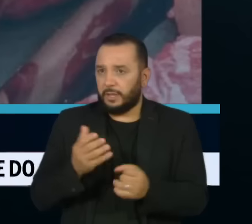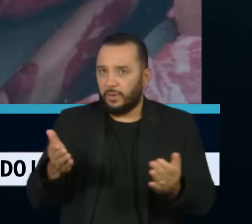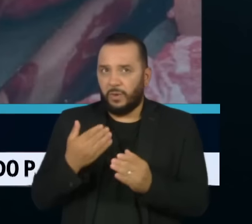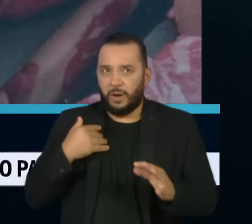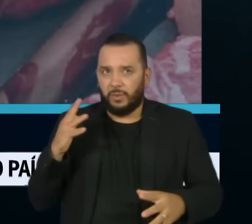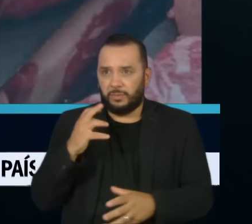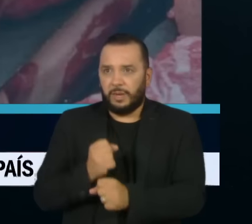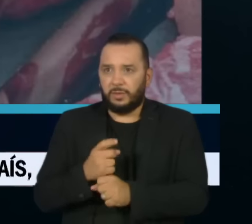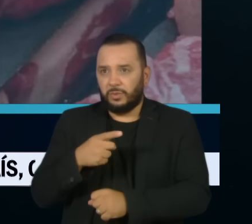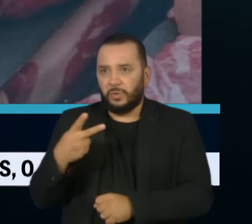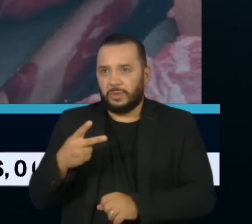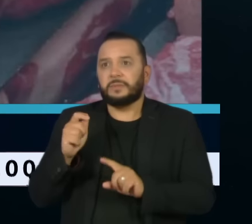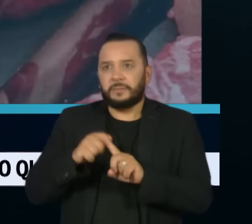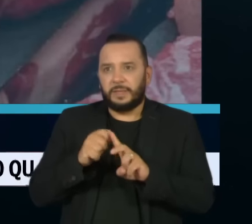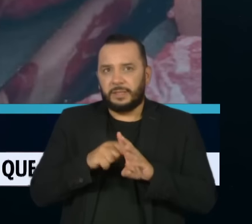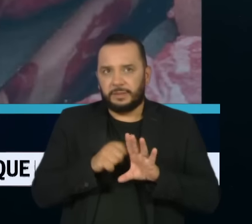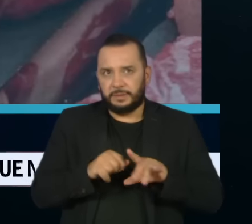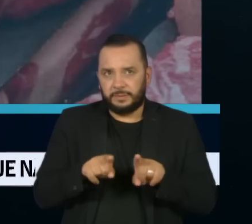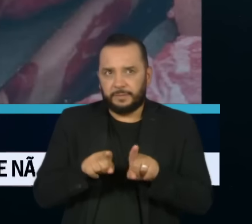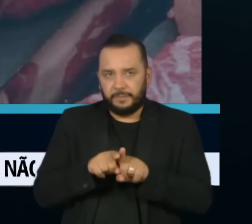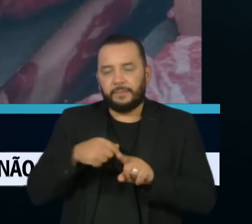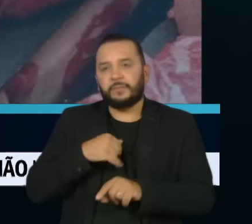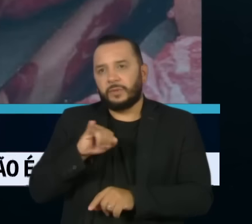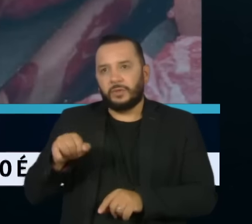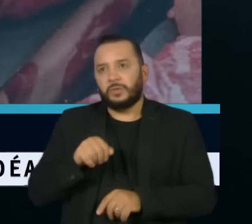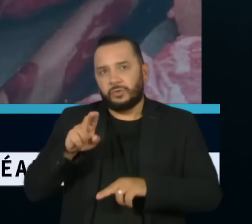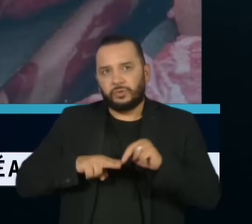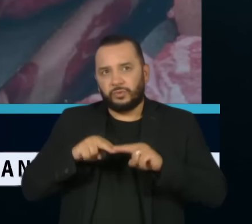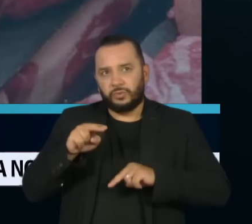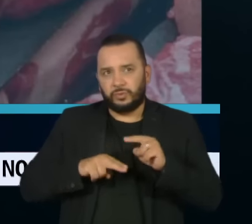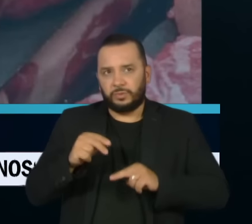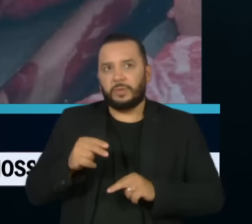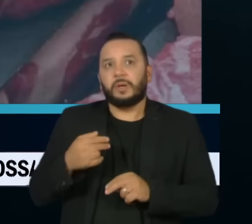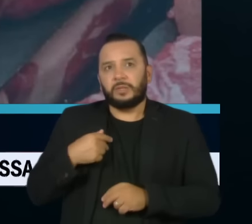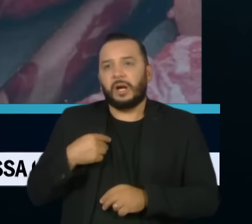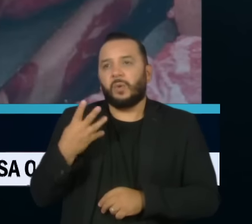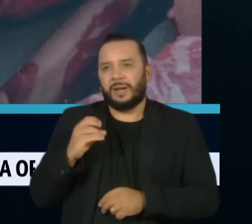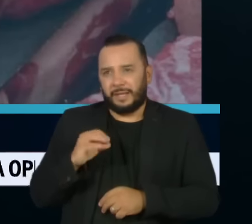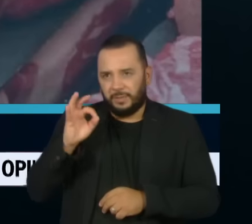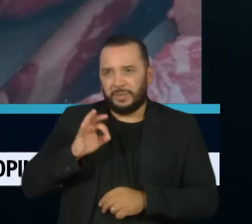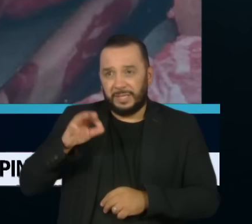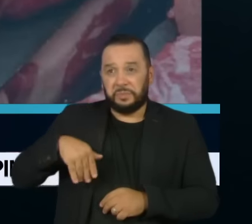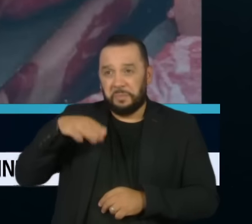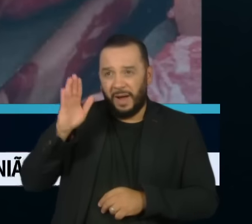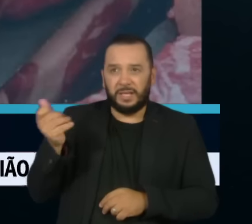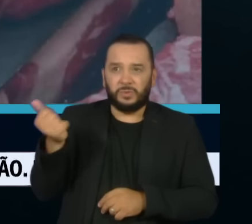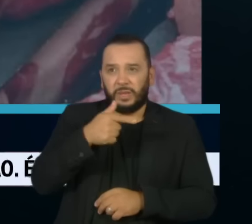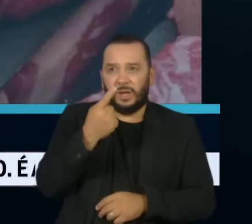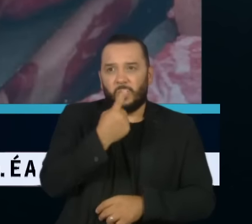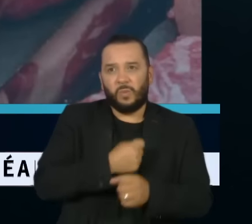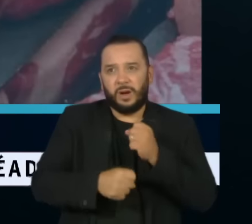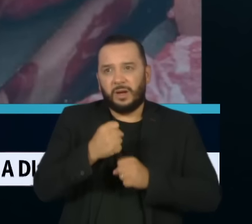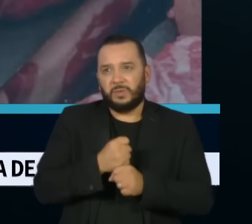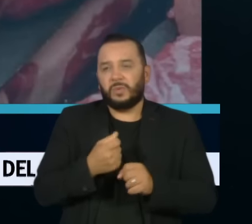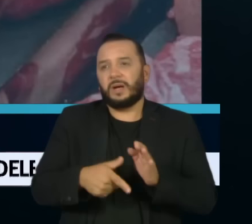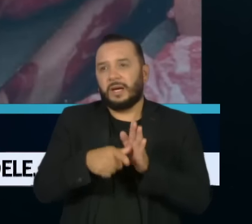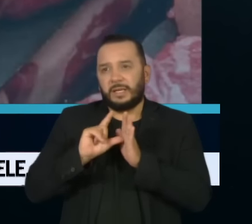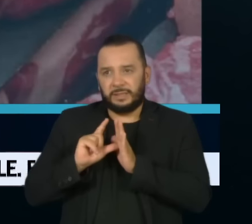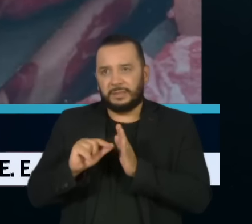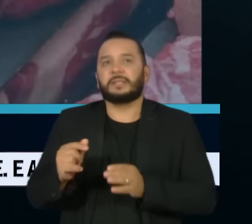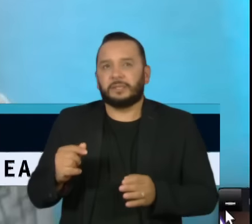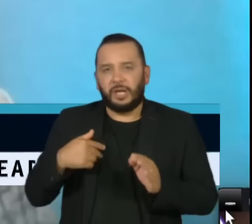acumulado em 12 meses. Em junho, o brasileiro pagava quase 40% mais pelo produto que um ano antes. A subida do preço vem de uma